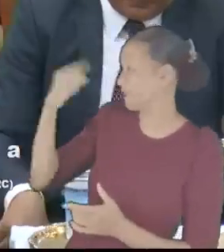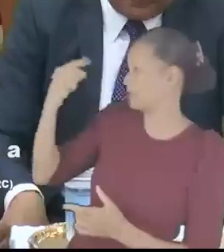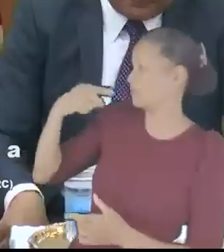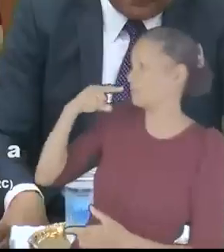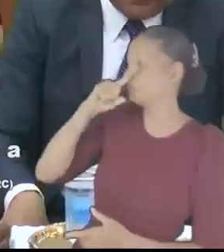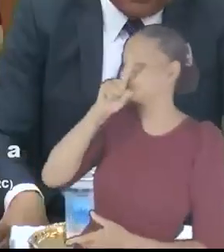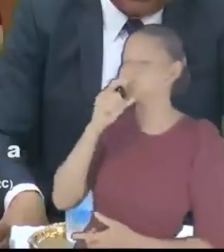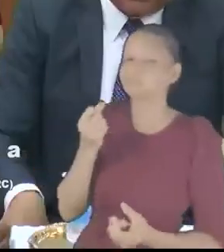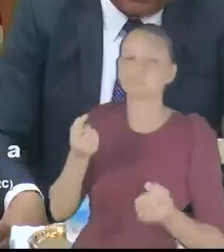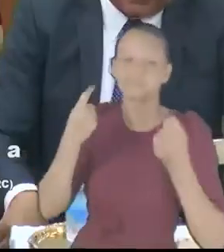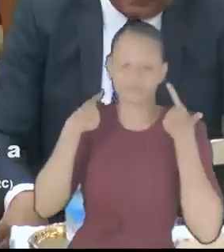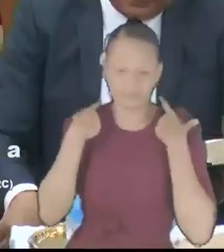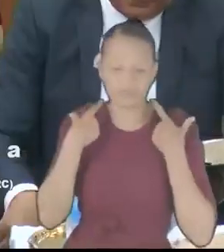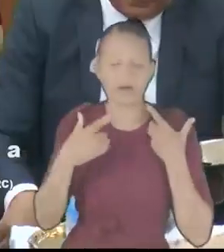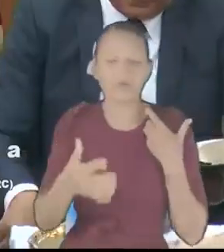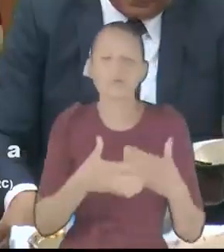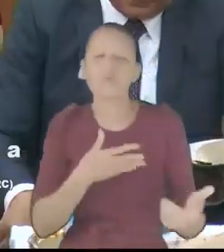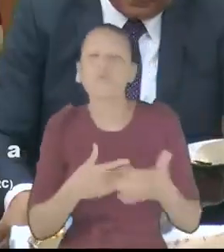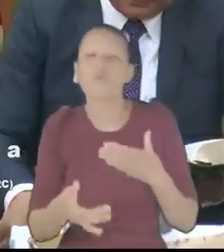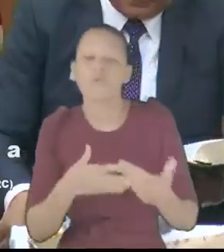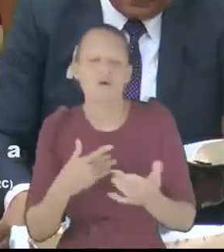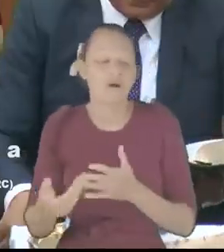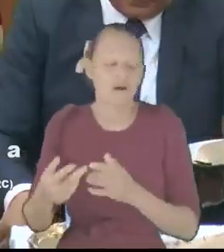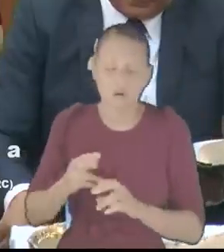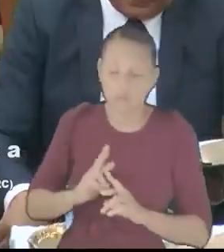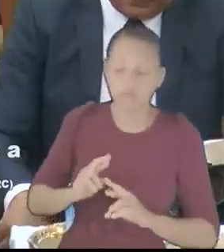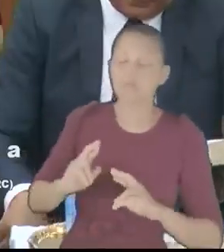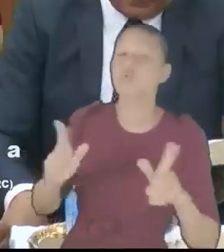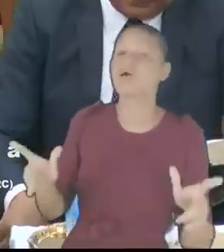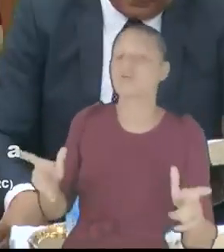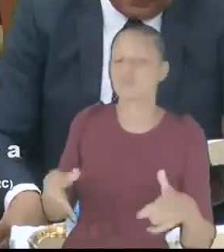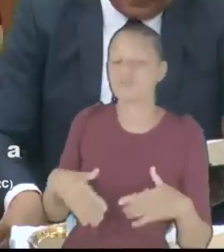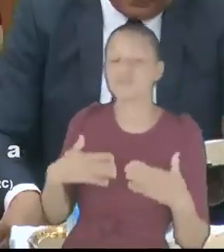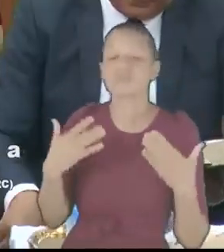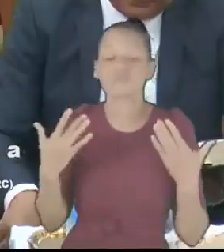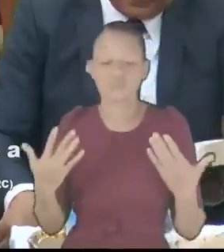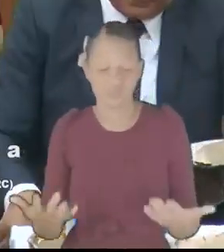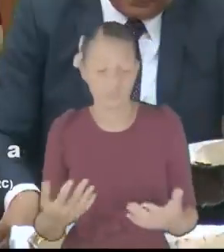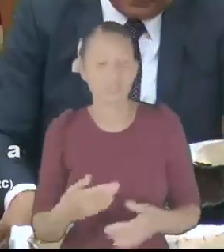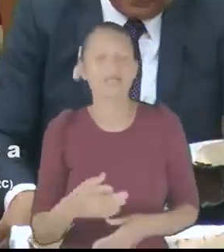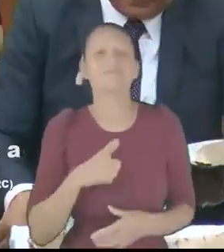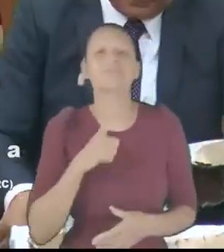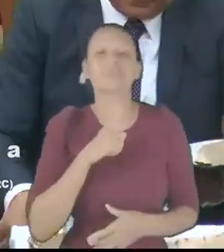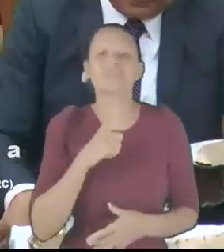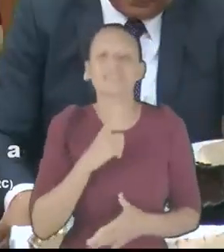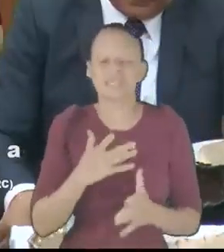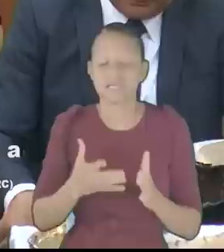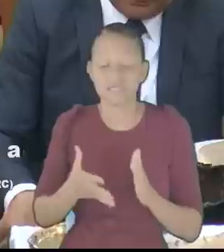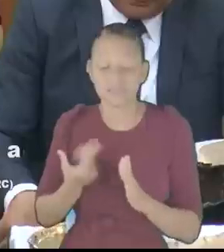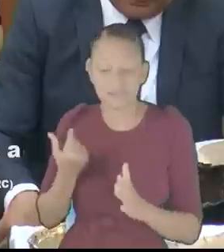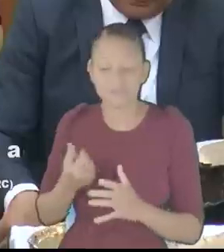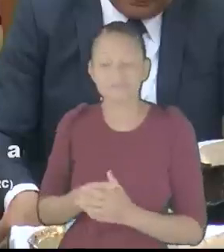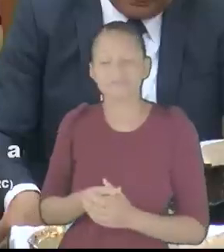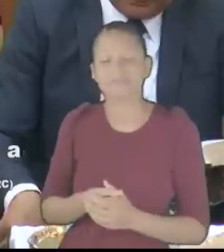Deus, a qual de alguma maneira nos era contrária, a qual